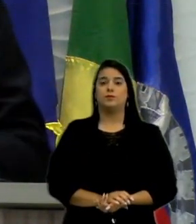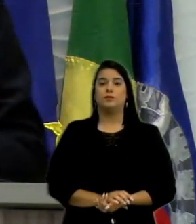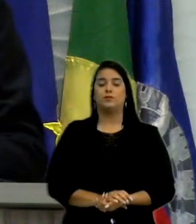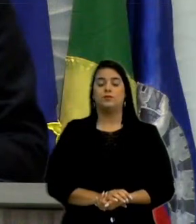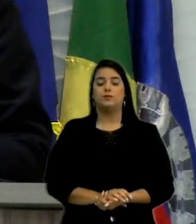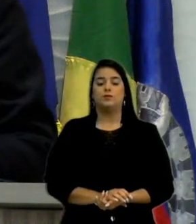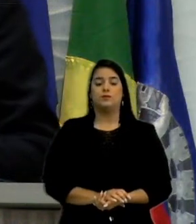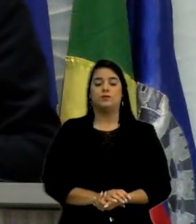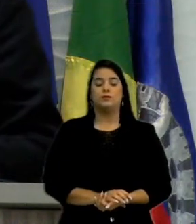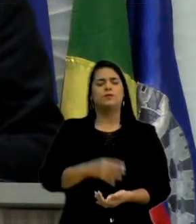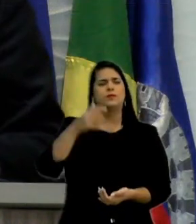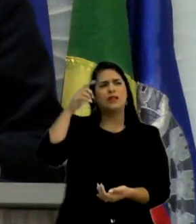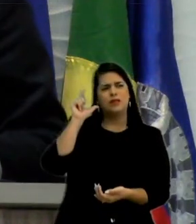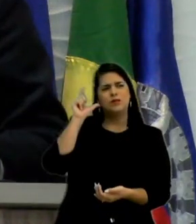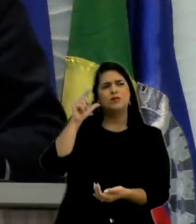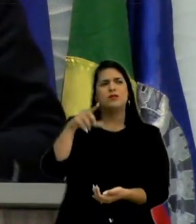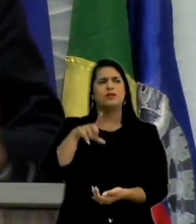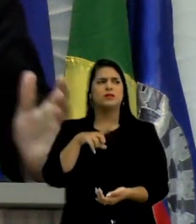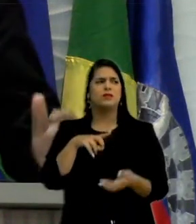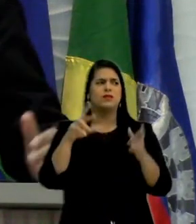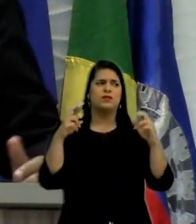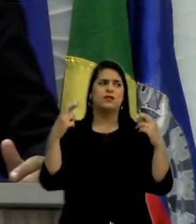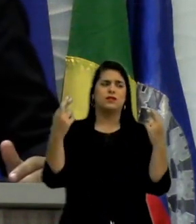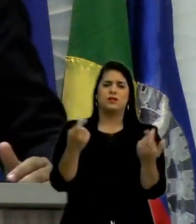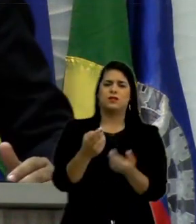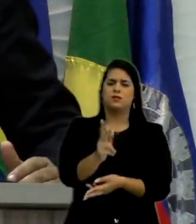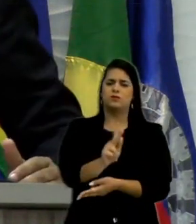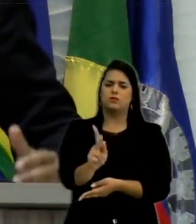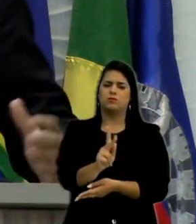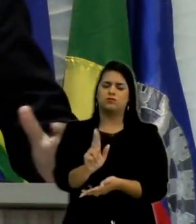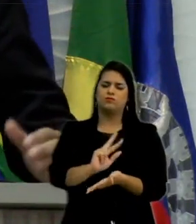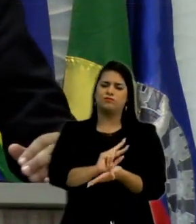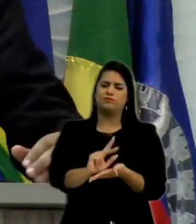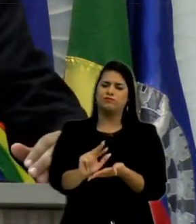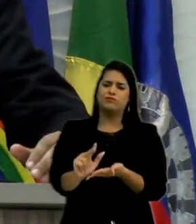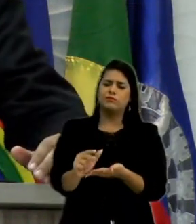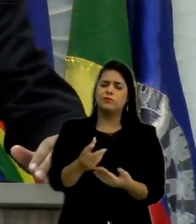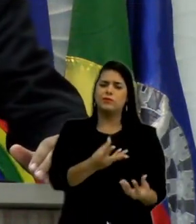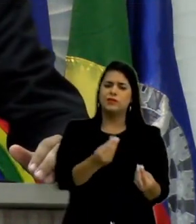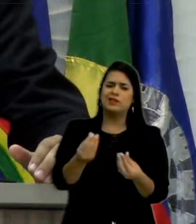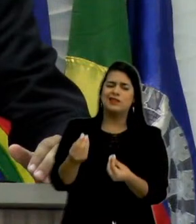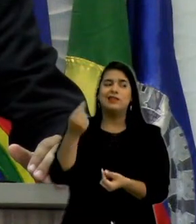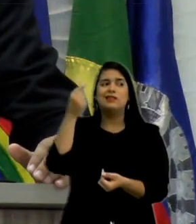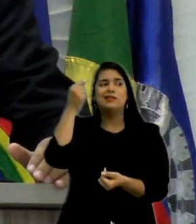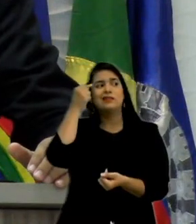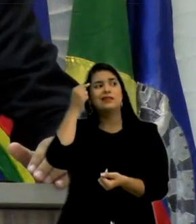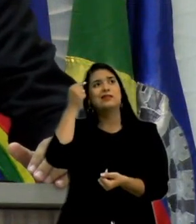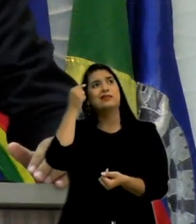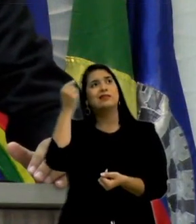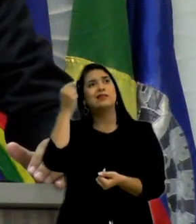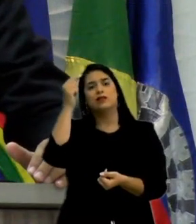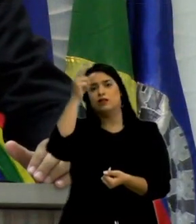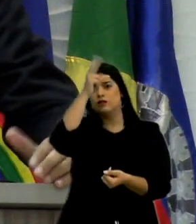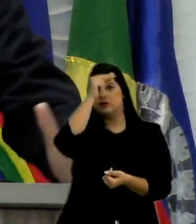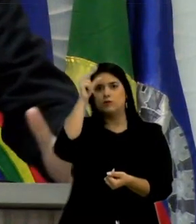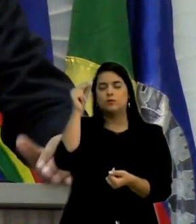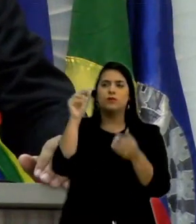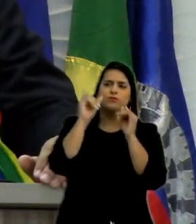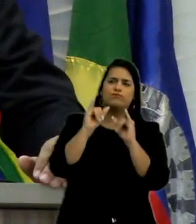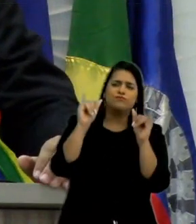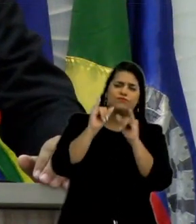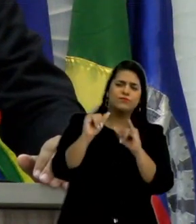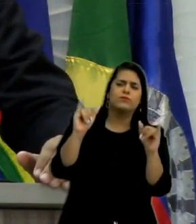Ontem houve aqui a reunião dos professores e muitos pensavam que o prefeito ia